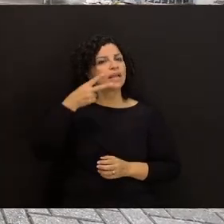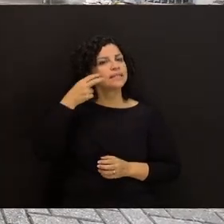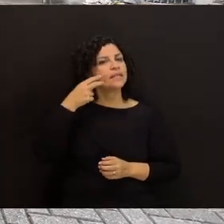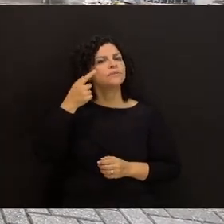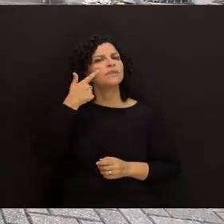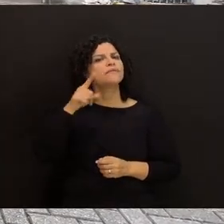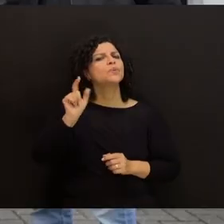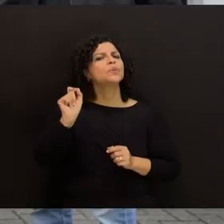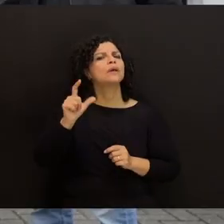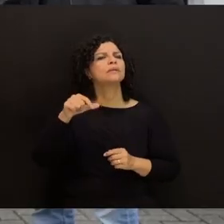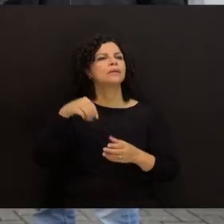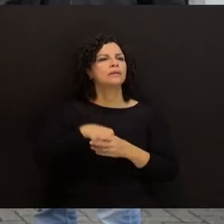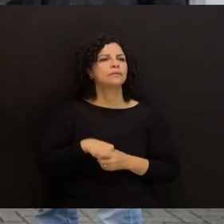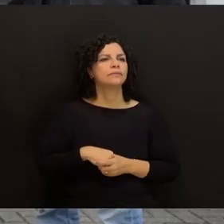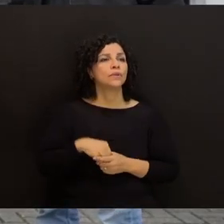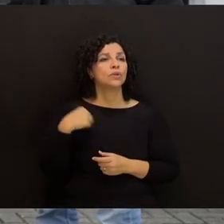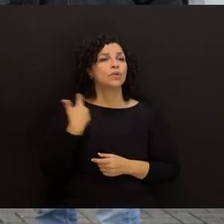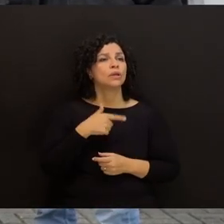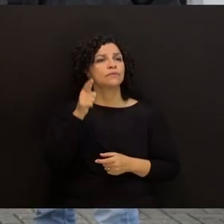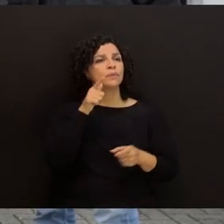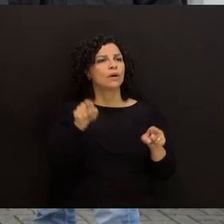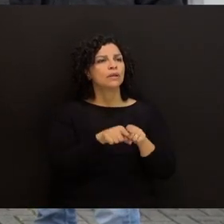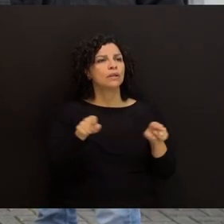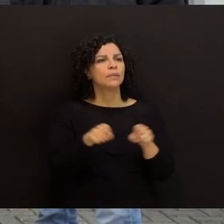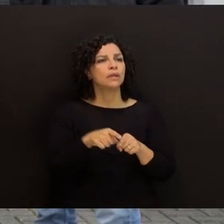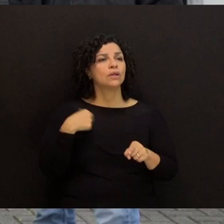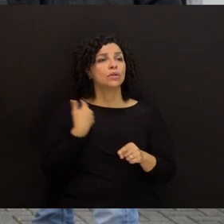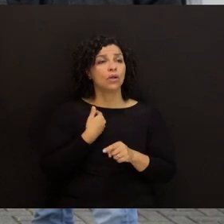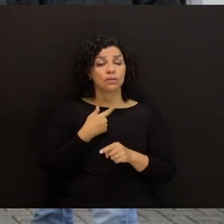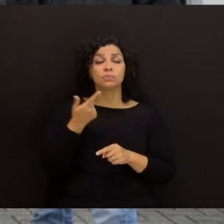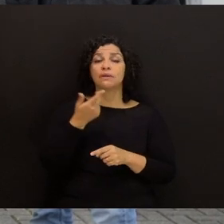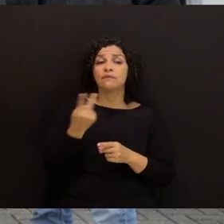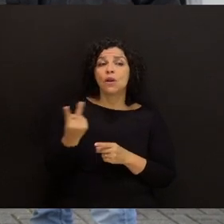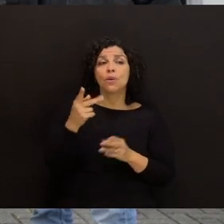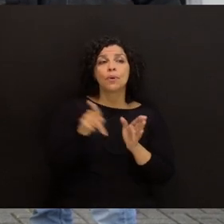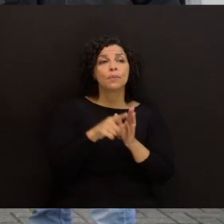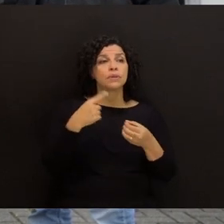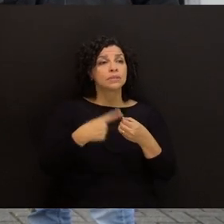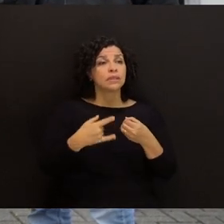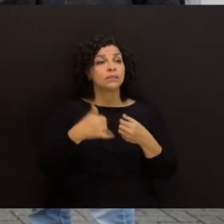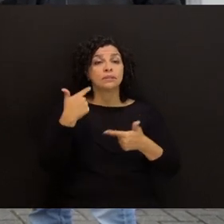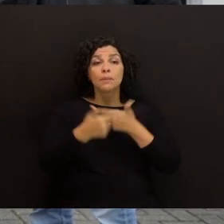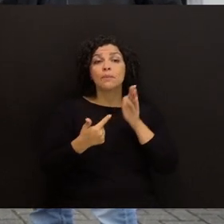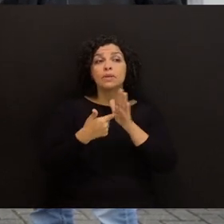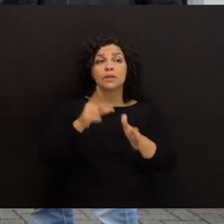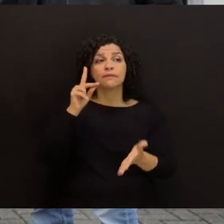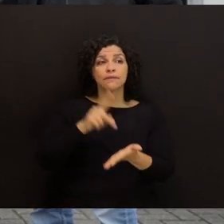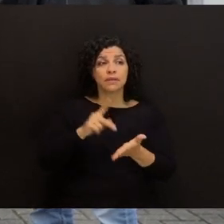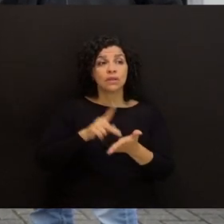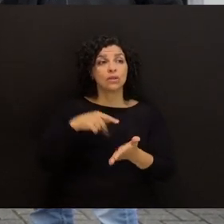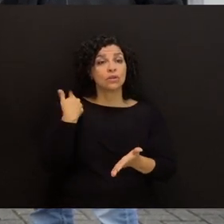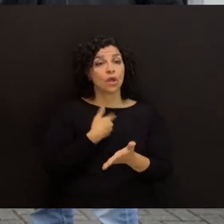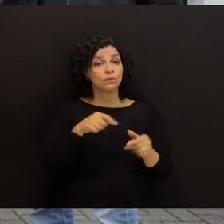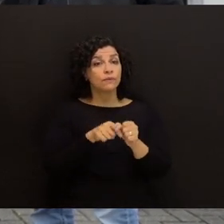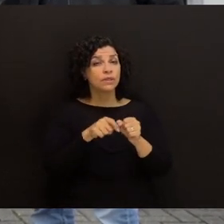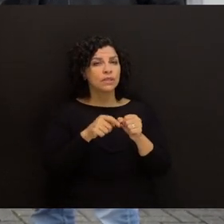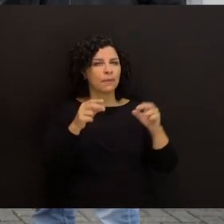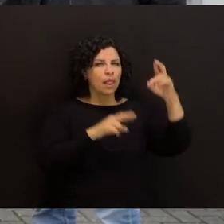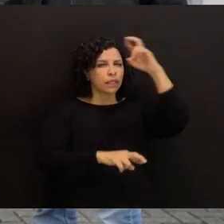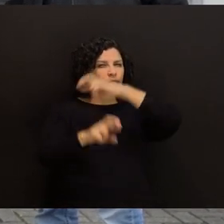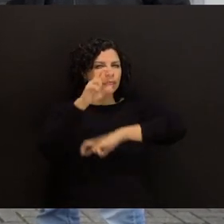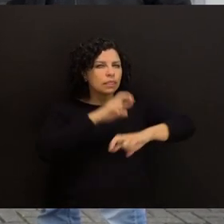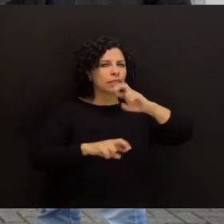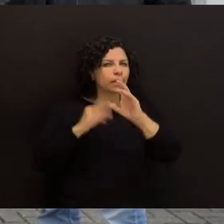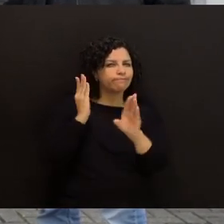consultor aqui dentro do nosso município né estamos aí para trabalhar com a verdade então nós estamos fazendo essas blitz justamente